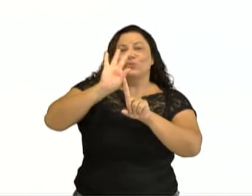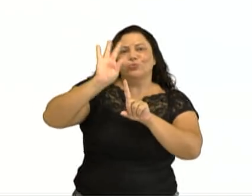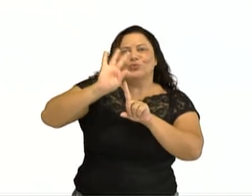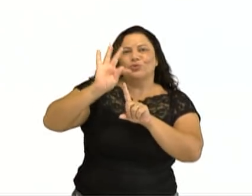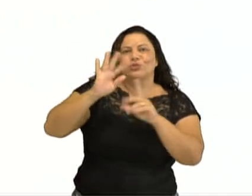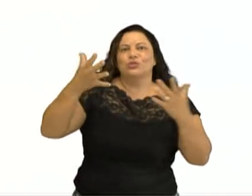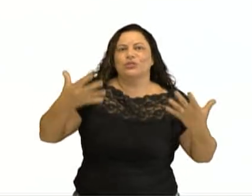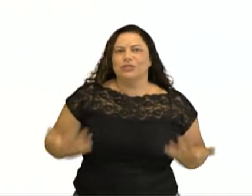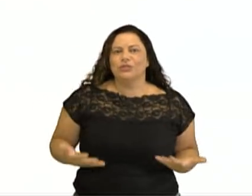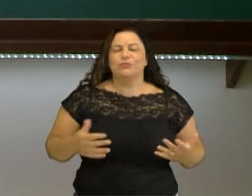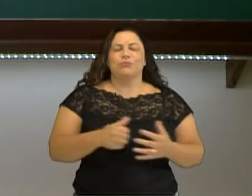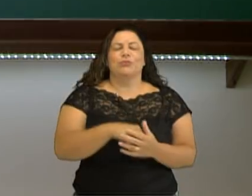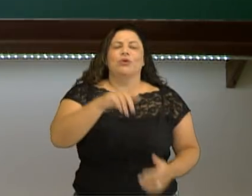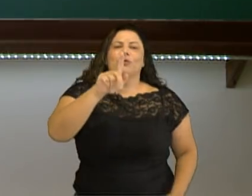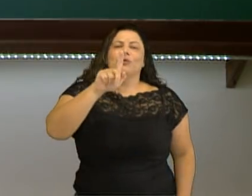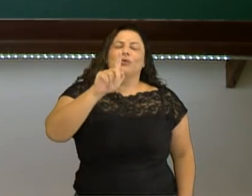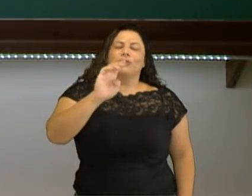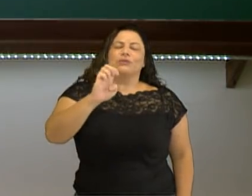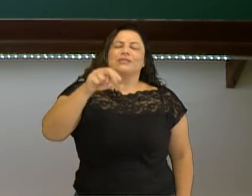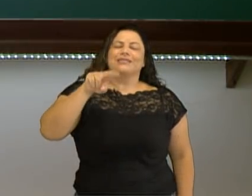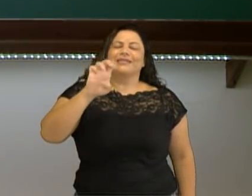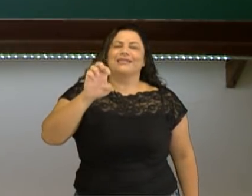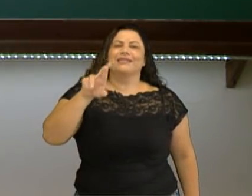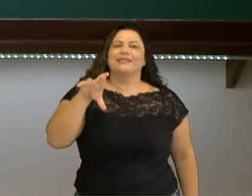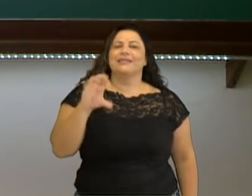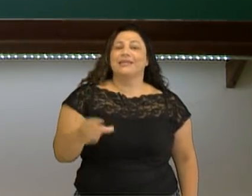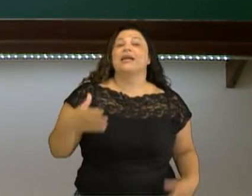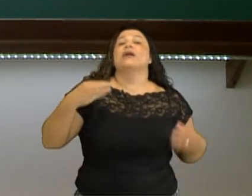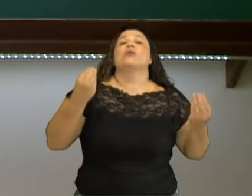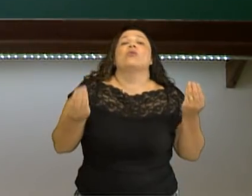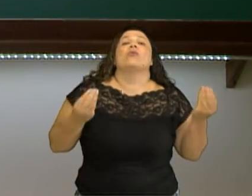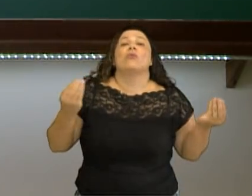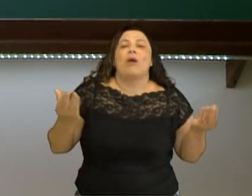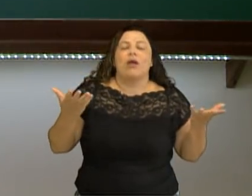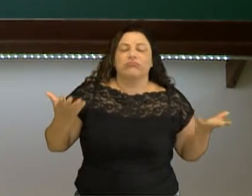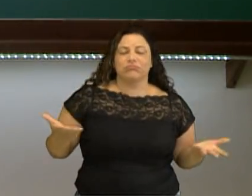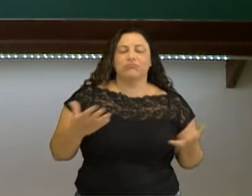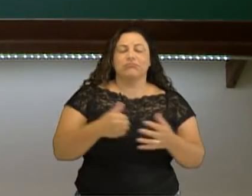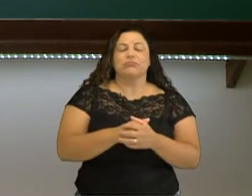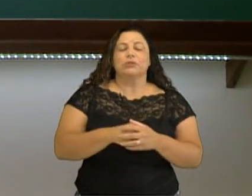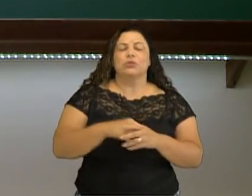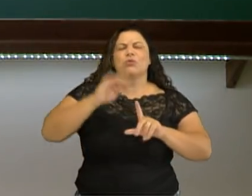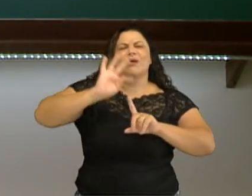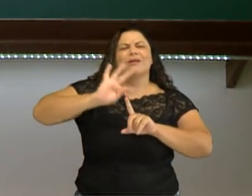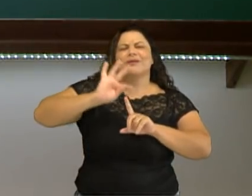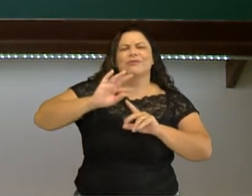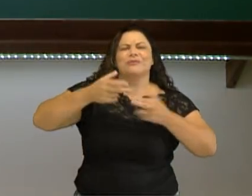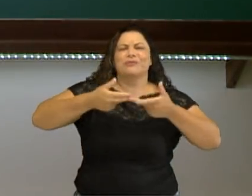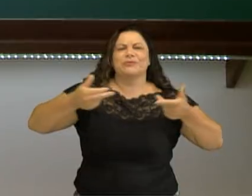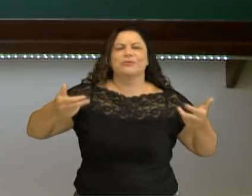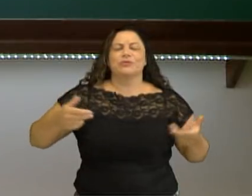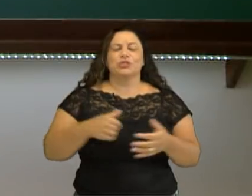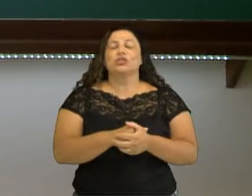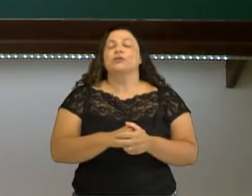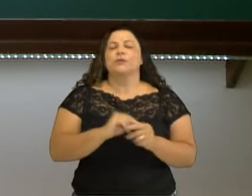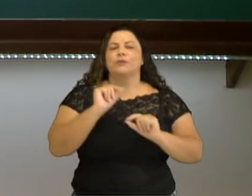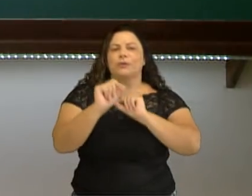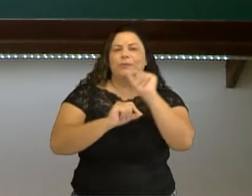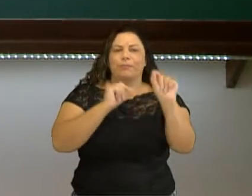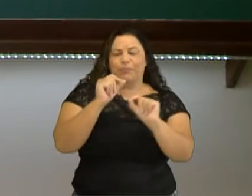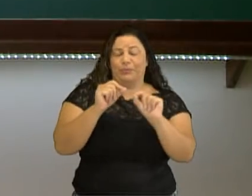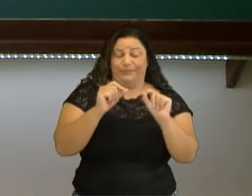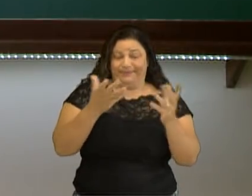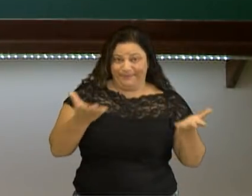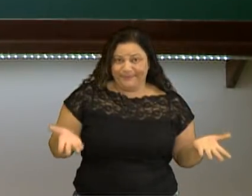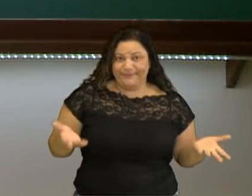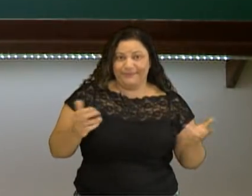daqueles níveis taxonômicos que começava em reino e terminava em espécie? Pois bem, o gênero é o penúltimo